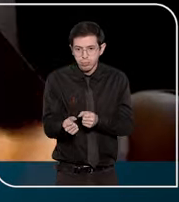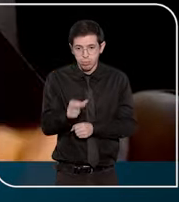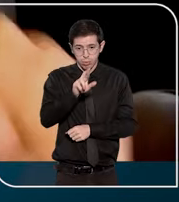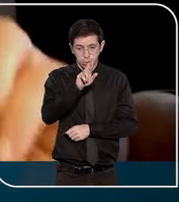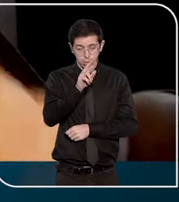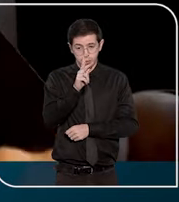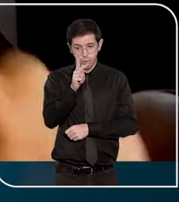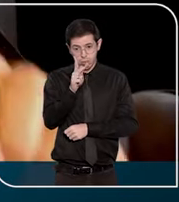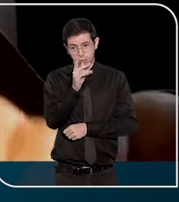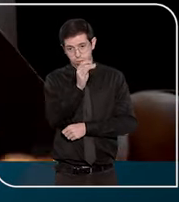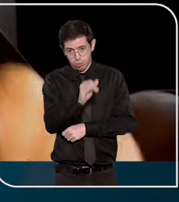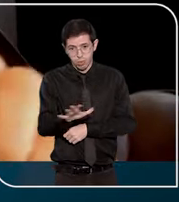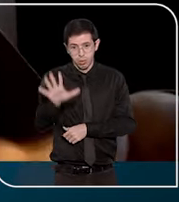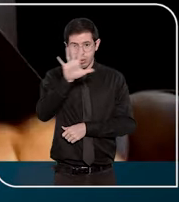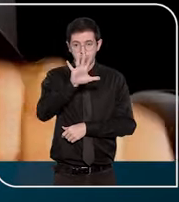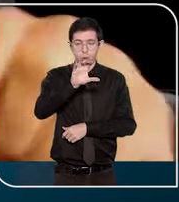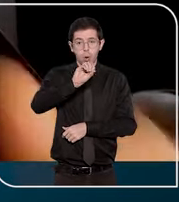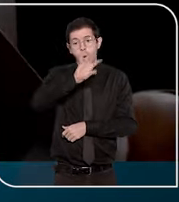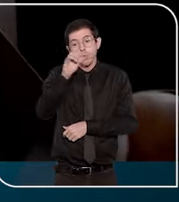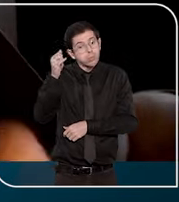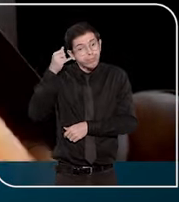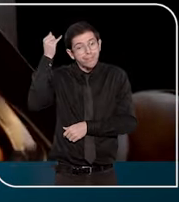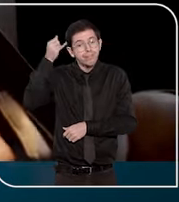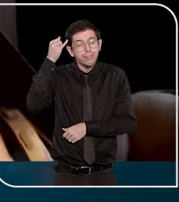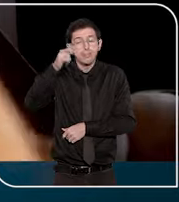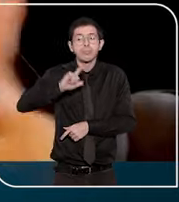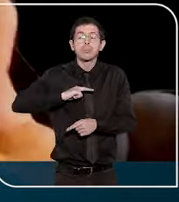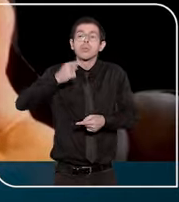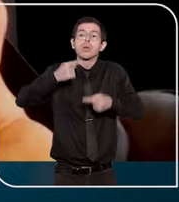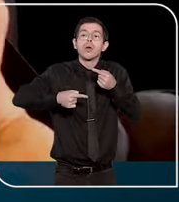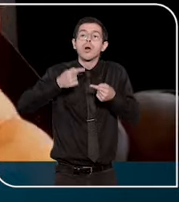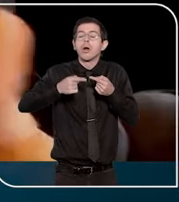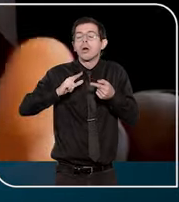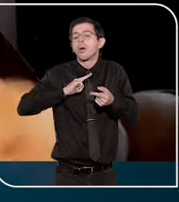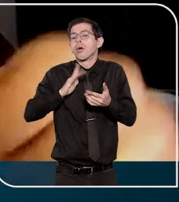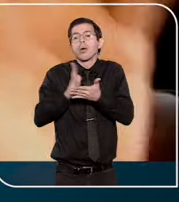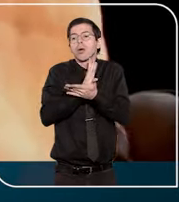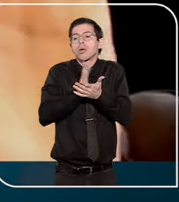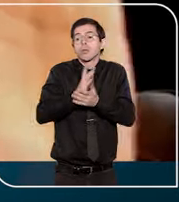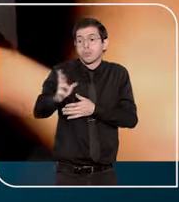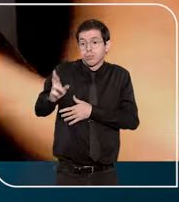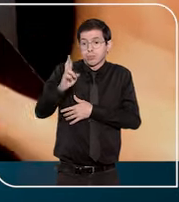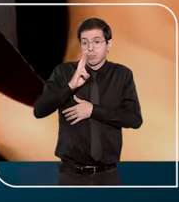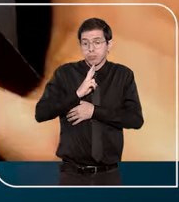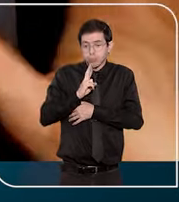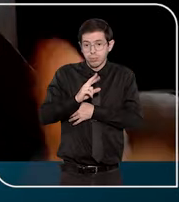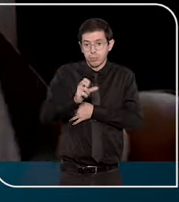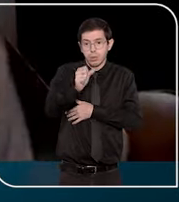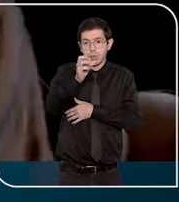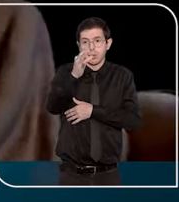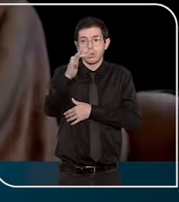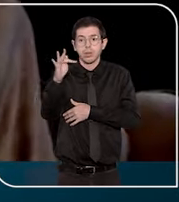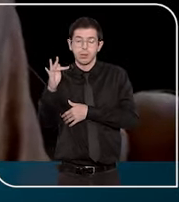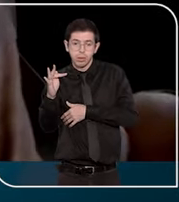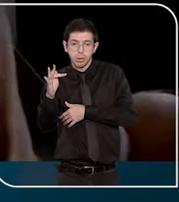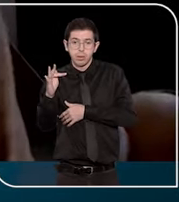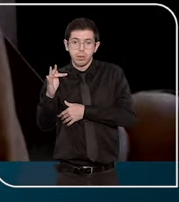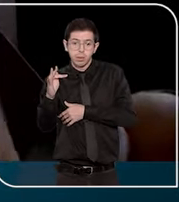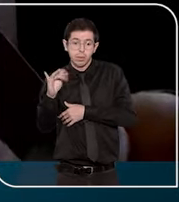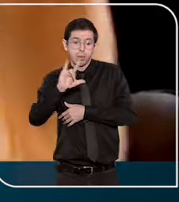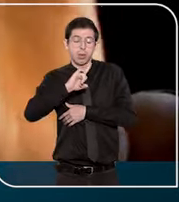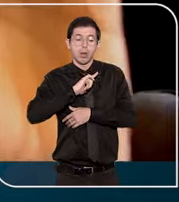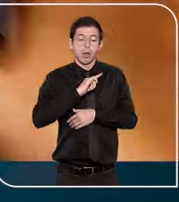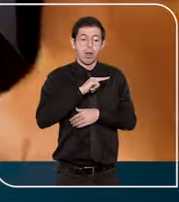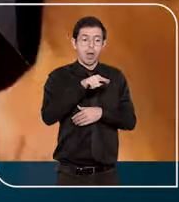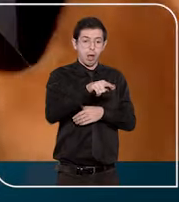geral, ou na hipótese de aquela discussão ter uma resposta do Supremo que disse X, e o acórdão recorrido